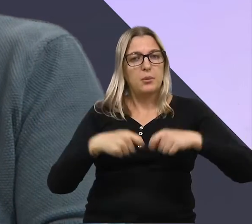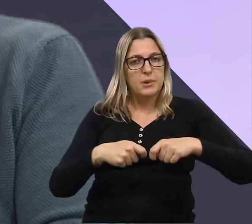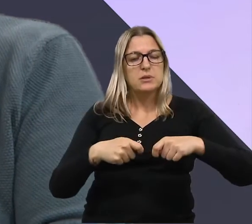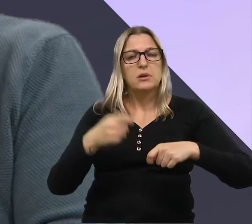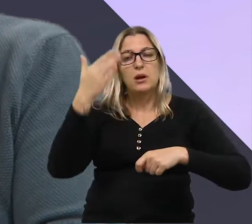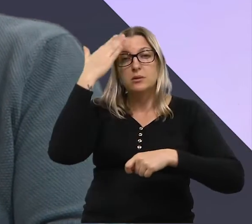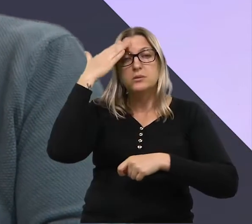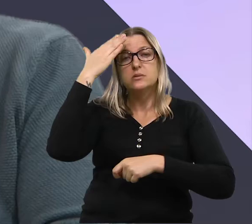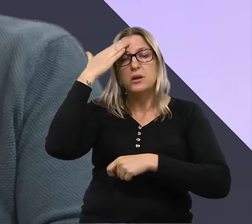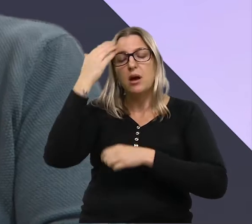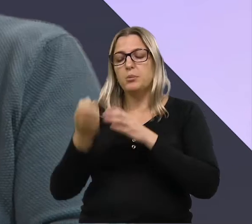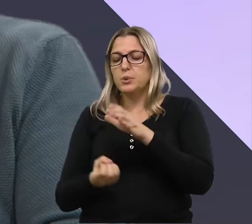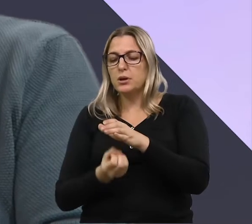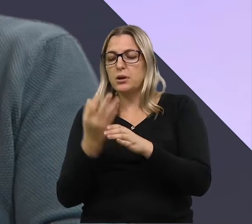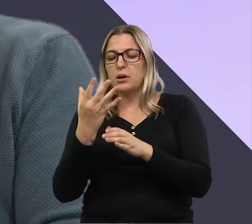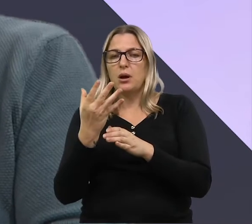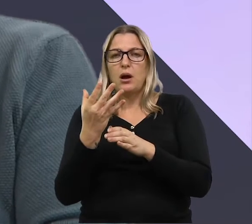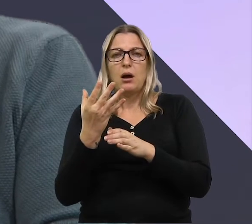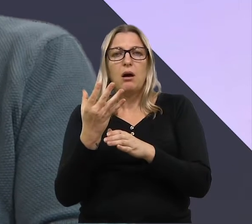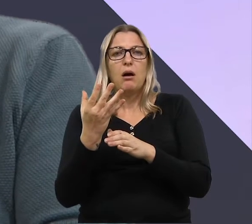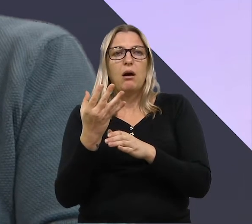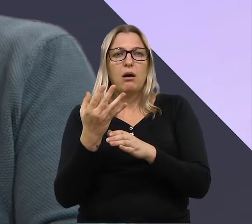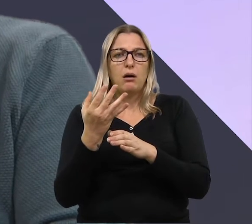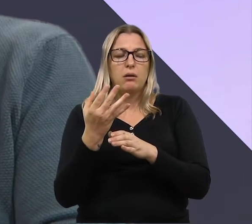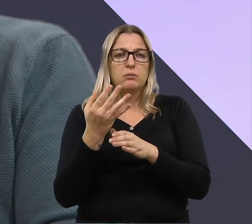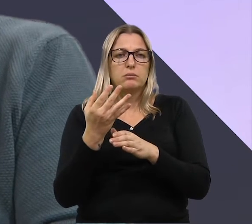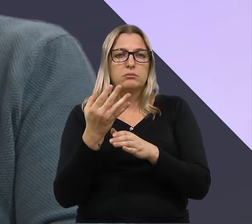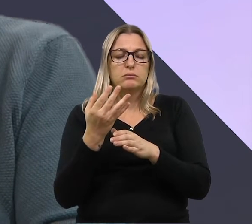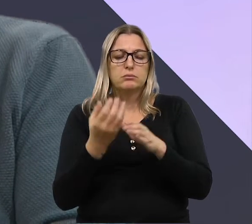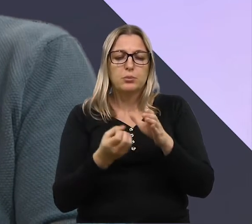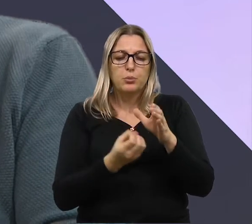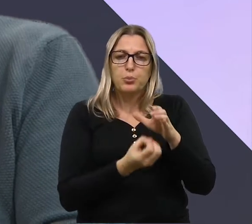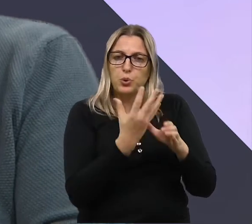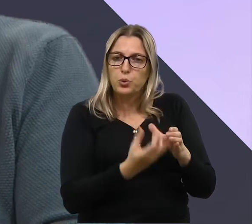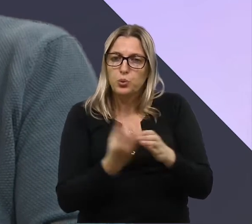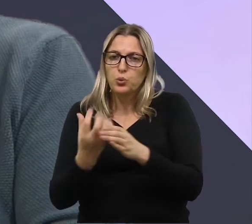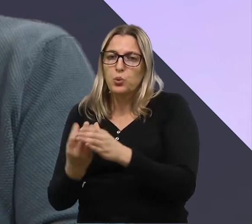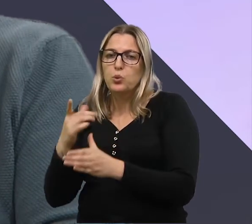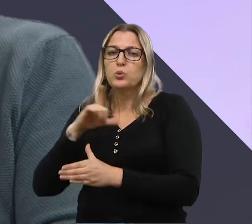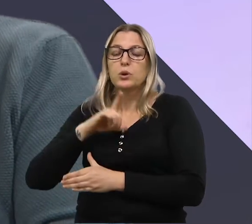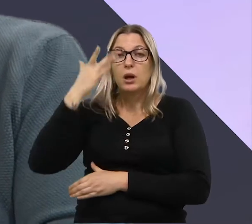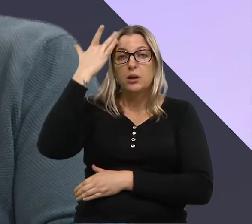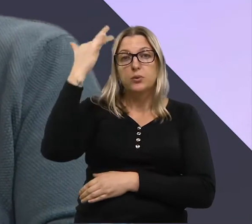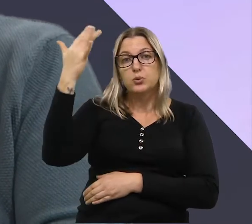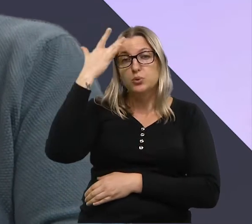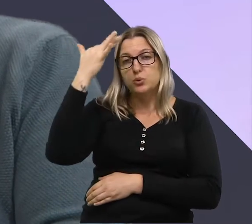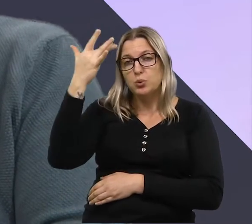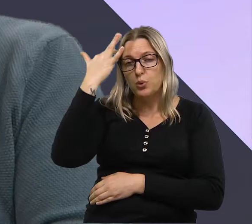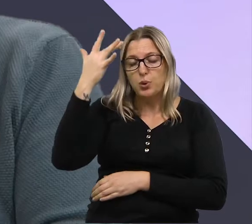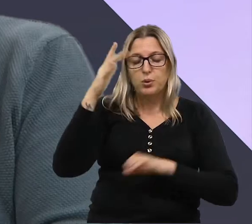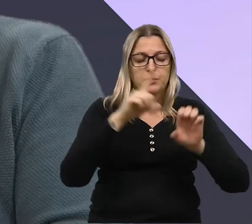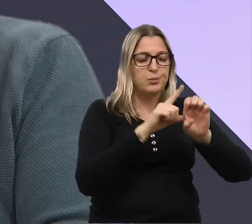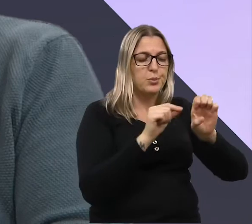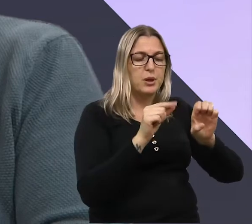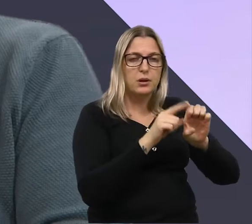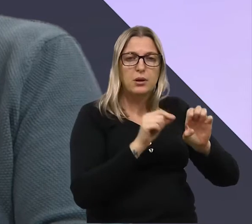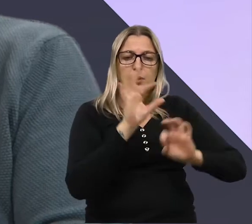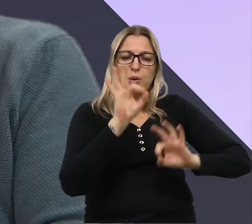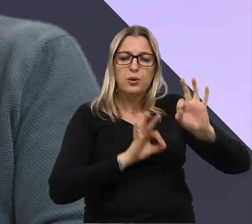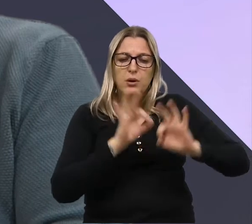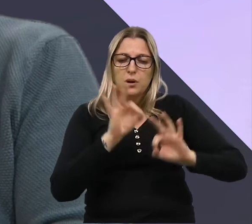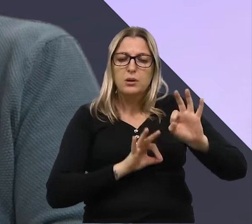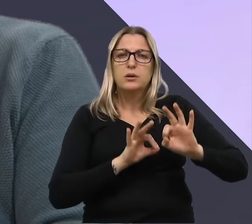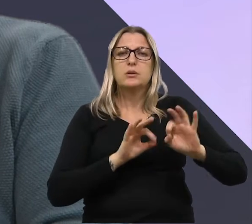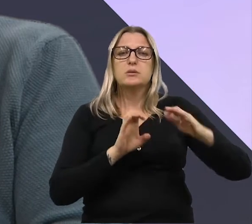desenvolver o seu produto como ninguém e acabam tendo aquele sonho de empreender monta sua empresa